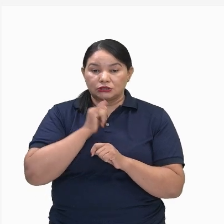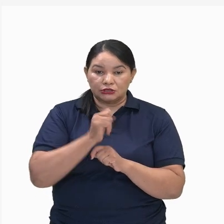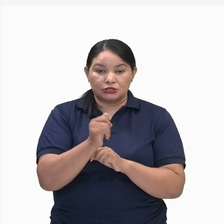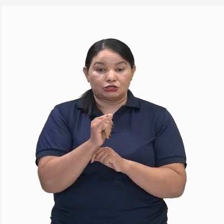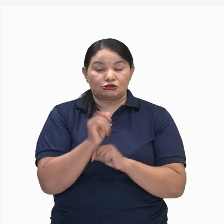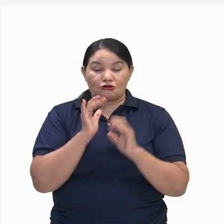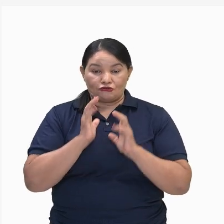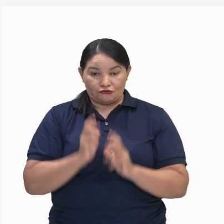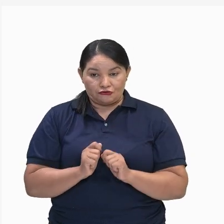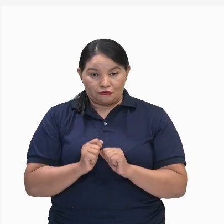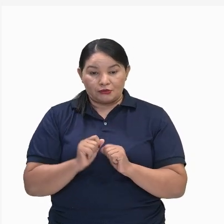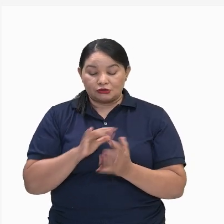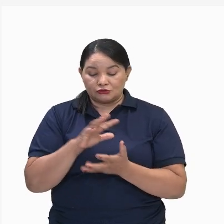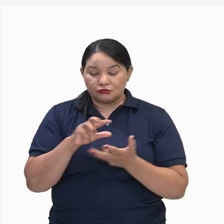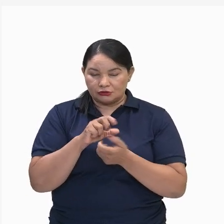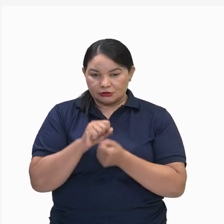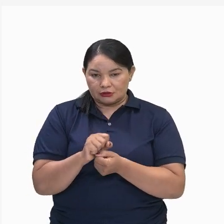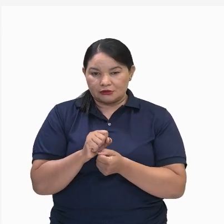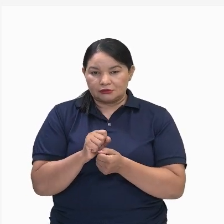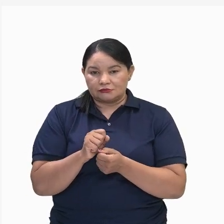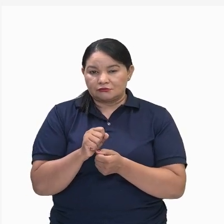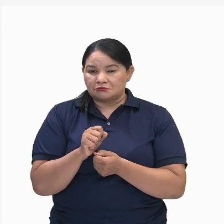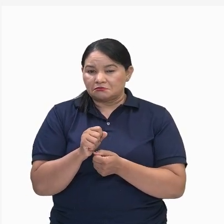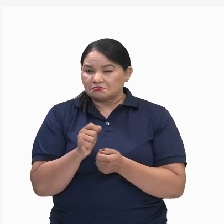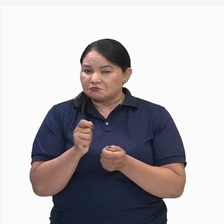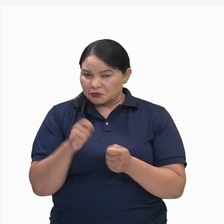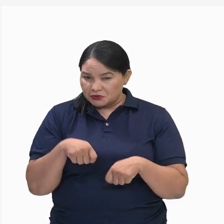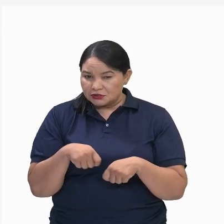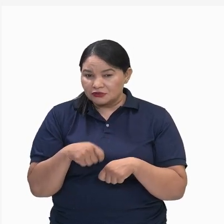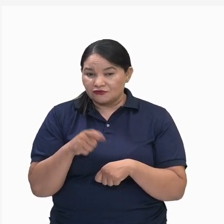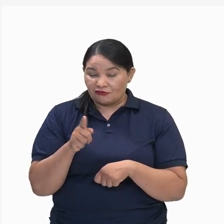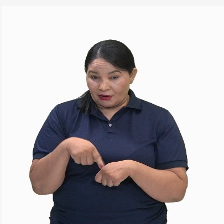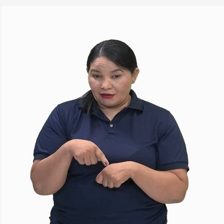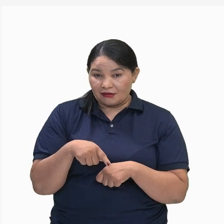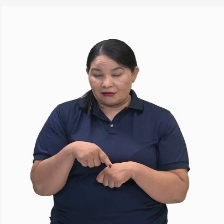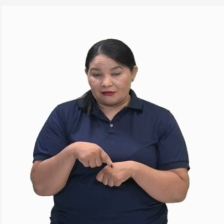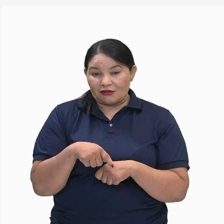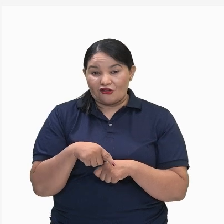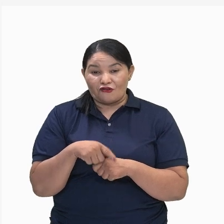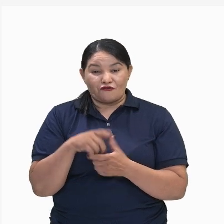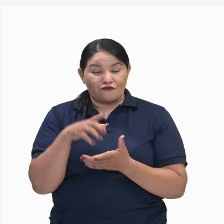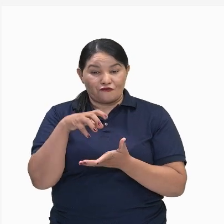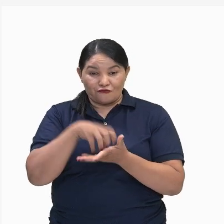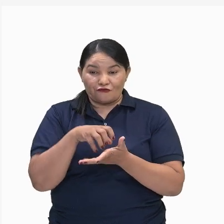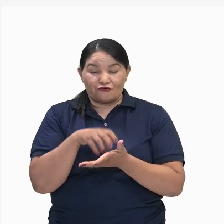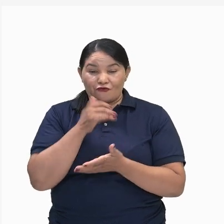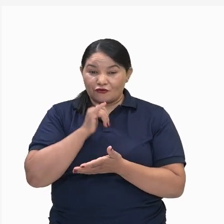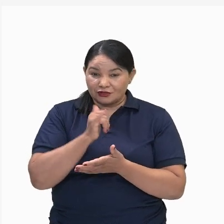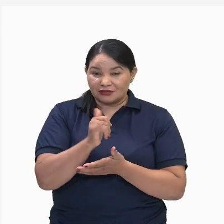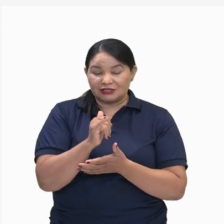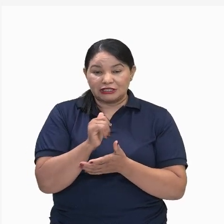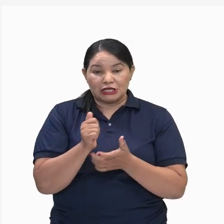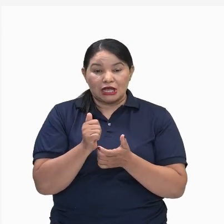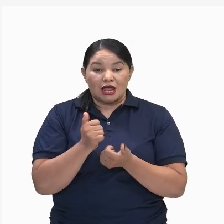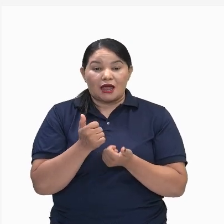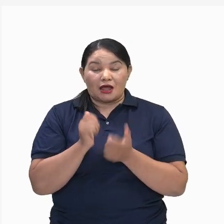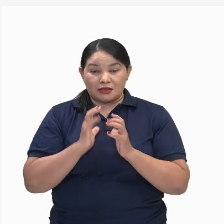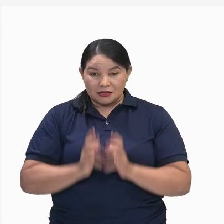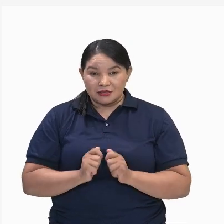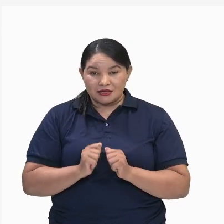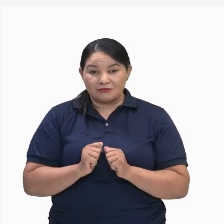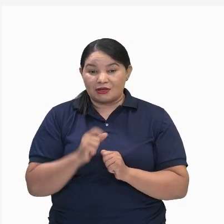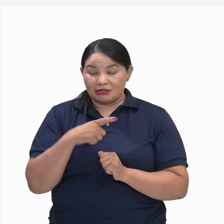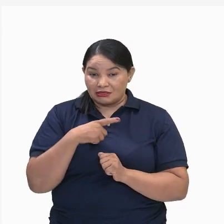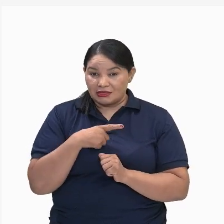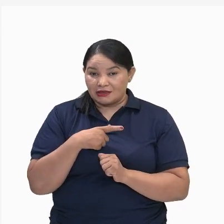na Amazônia. Será que é possível, né? As fontes de energia renováveis já são amplamente conhecidas e atualmente existe